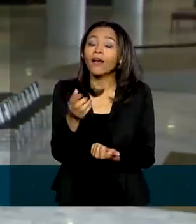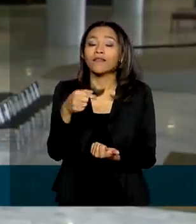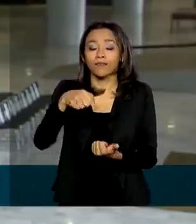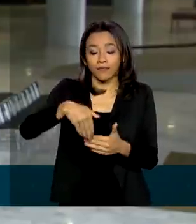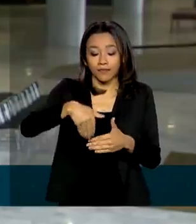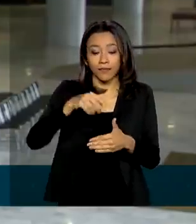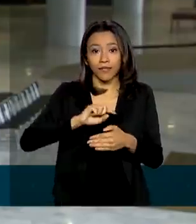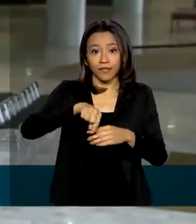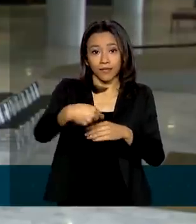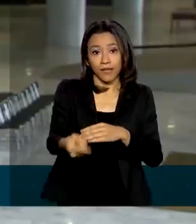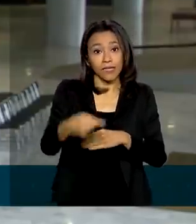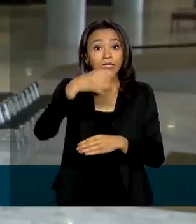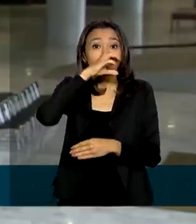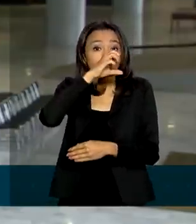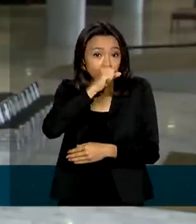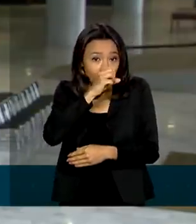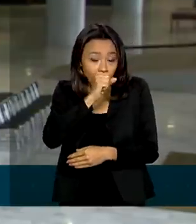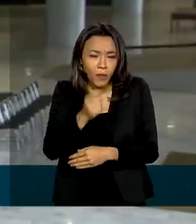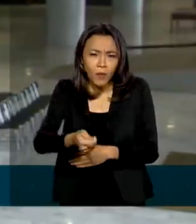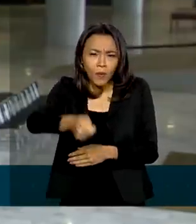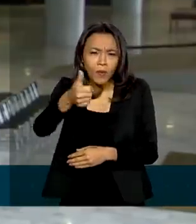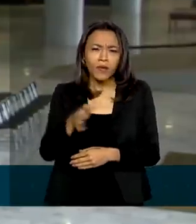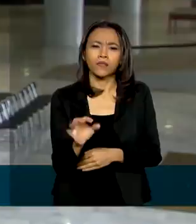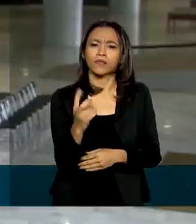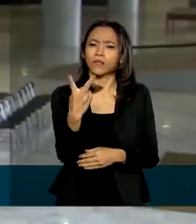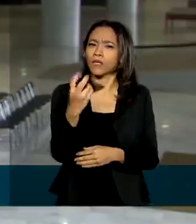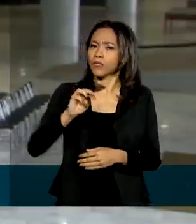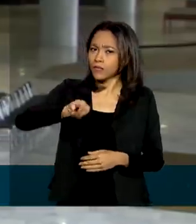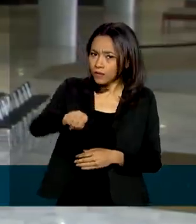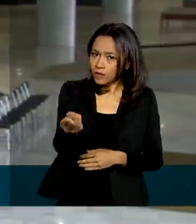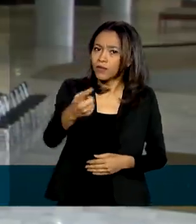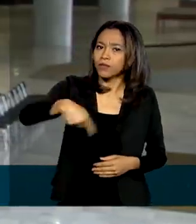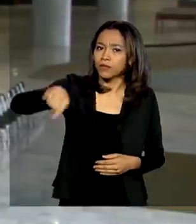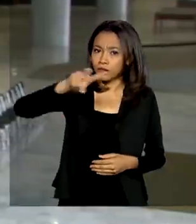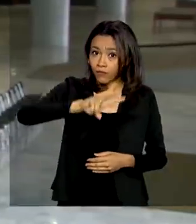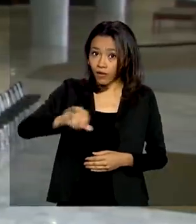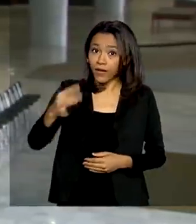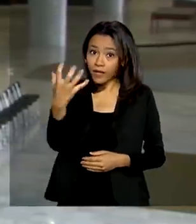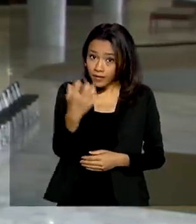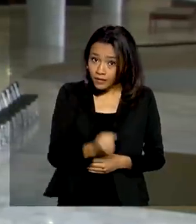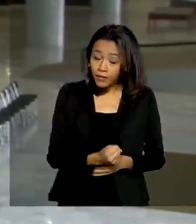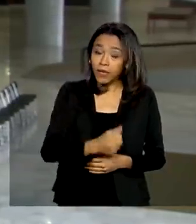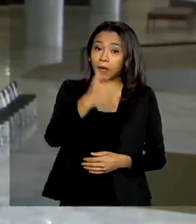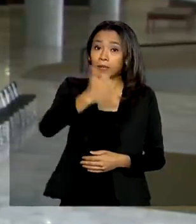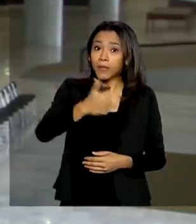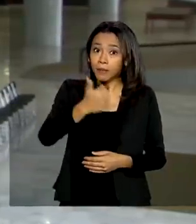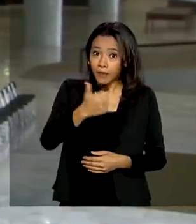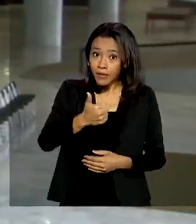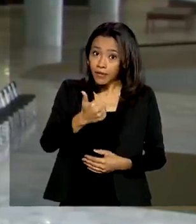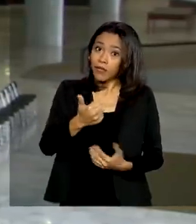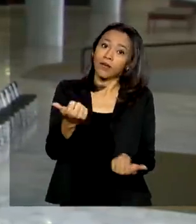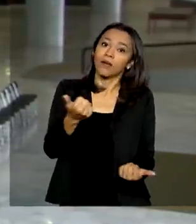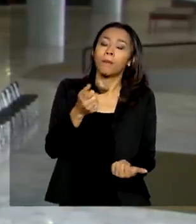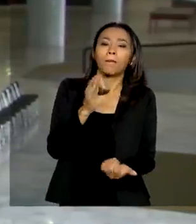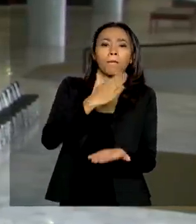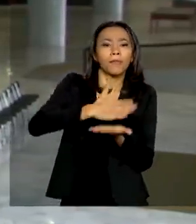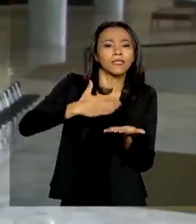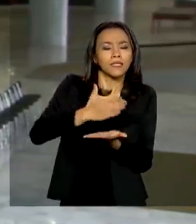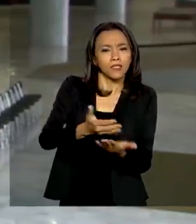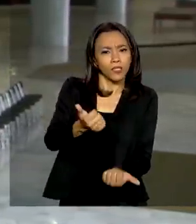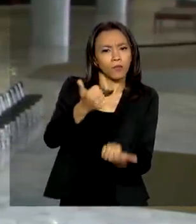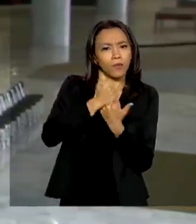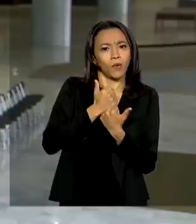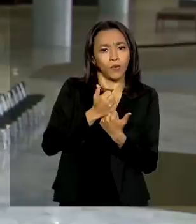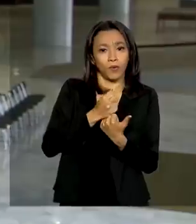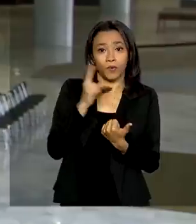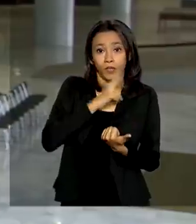sábado. Quase 2 milhões de brasileiros vão receber a primeira parcela do auxílio emergencial graças ao recurso